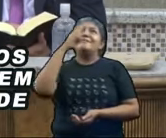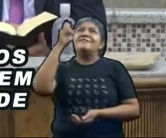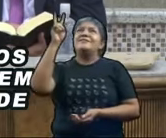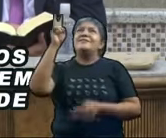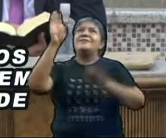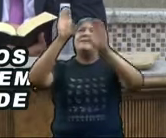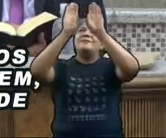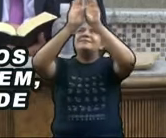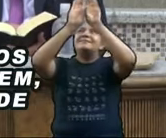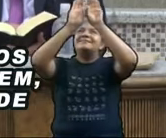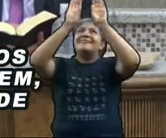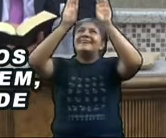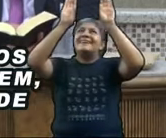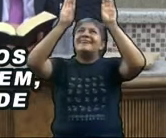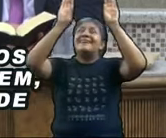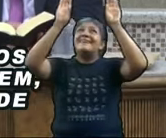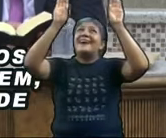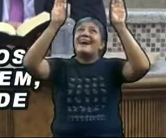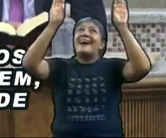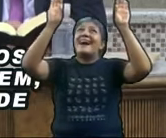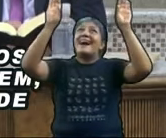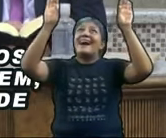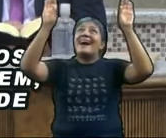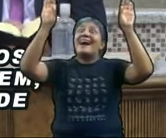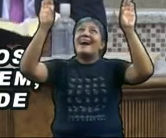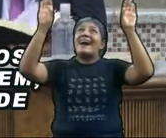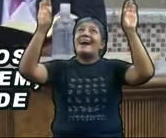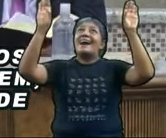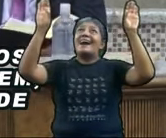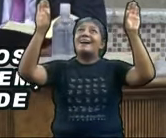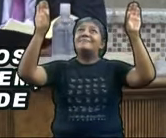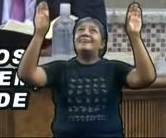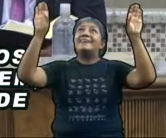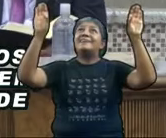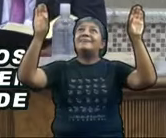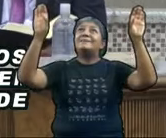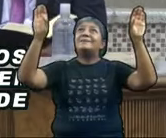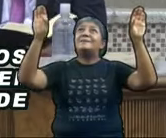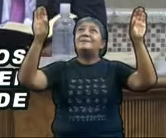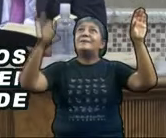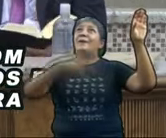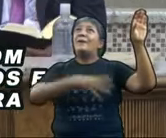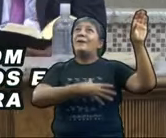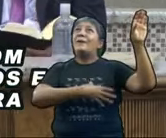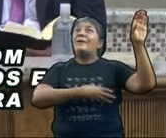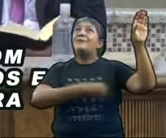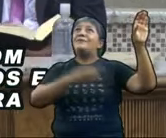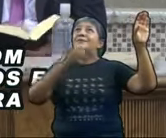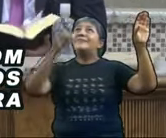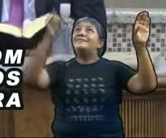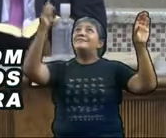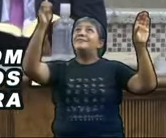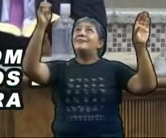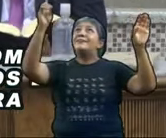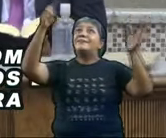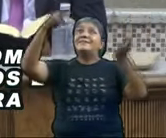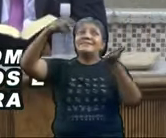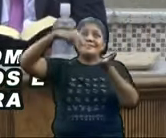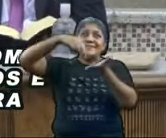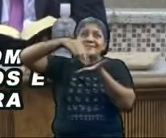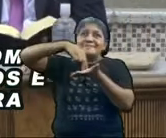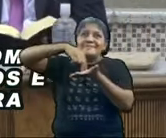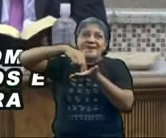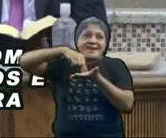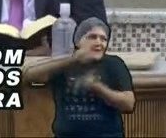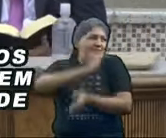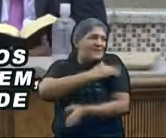abertos. Olha o que Estevão viu. Eis que vejo os céus abertos e o Filho do Homem que está em pé à direita